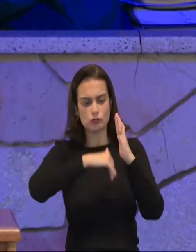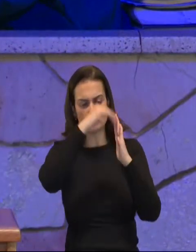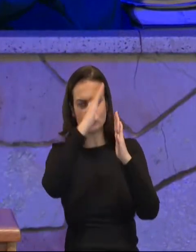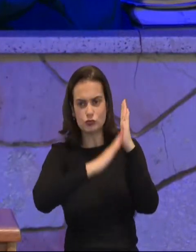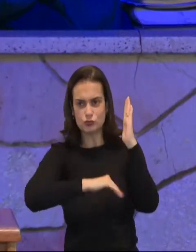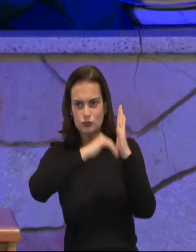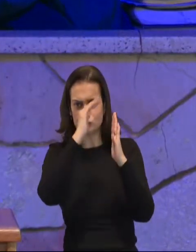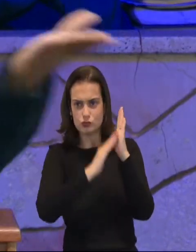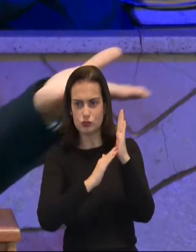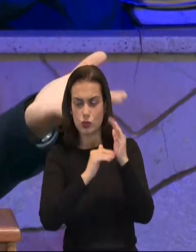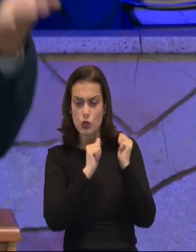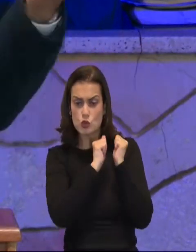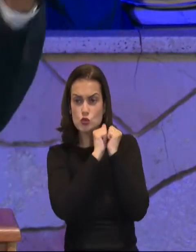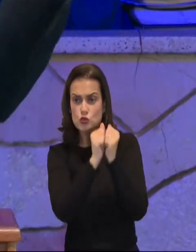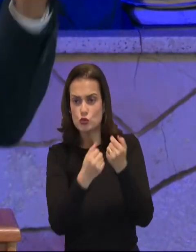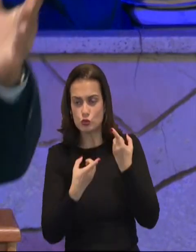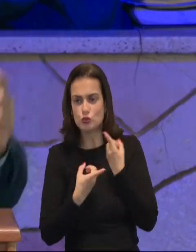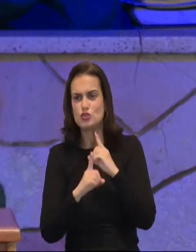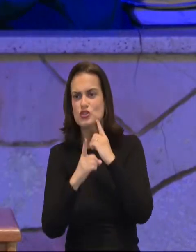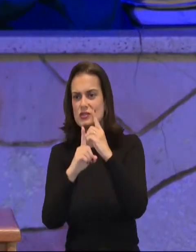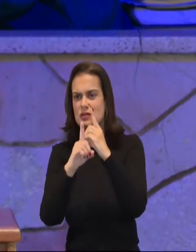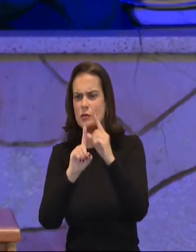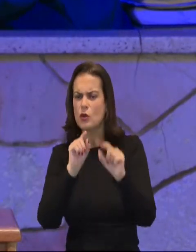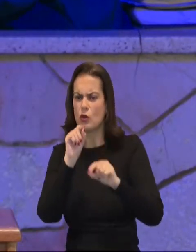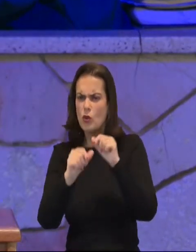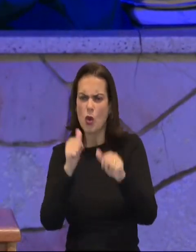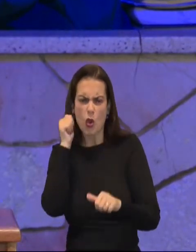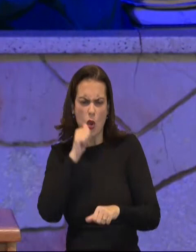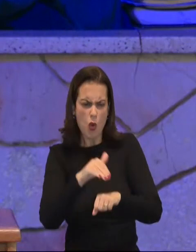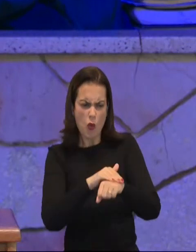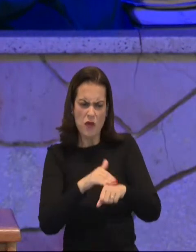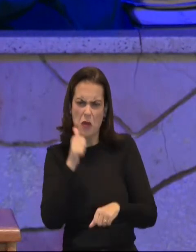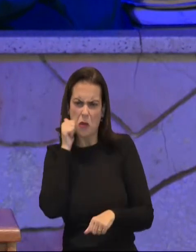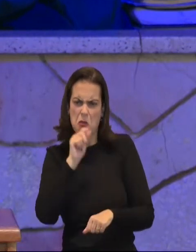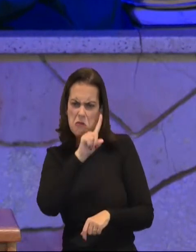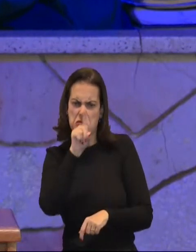entre eles. Quem sabe questionando, olha, ele está conversando com uma mulher.